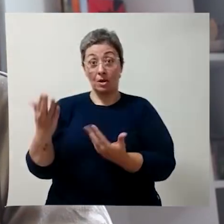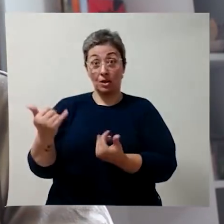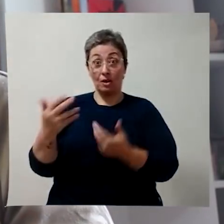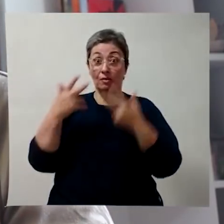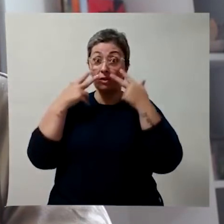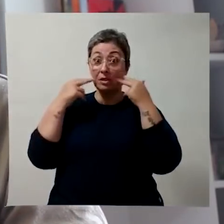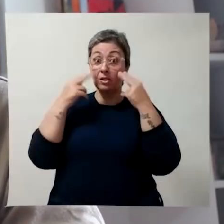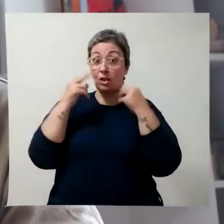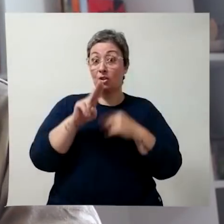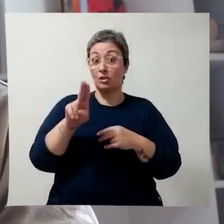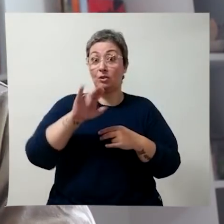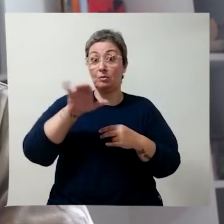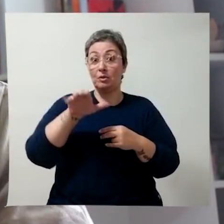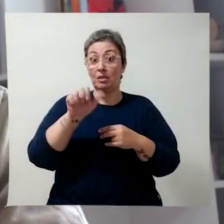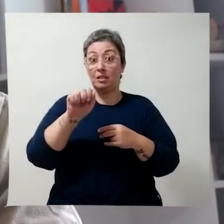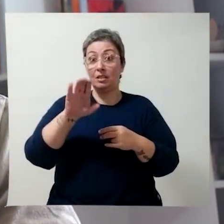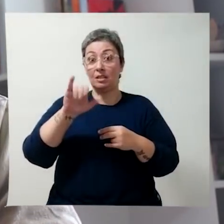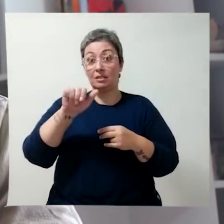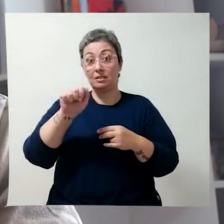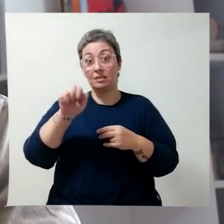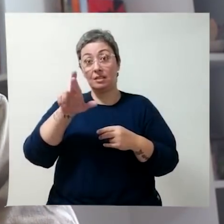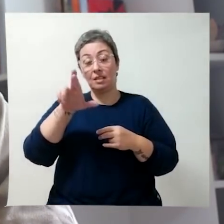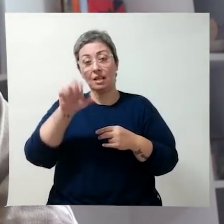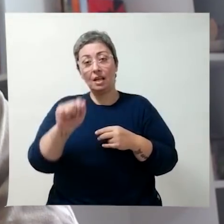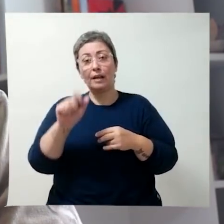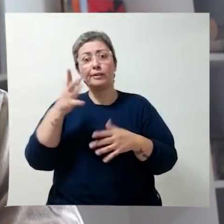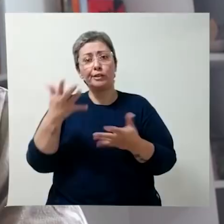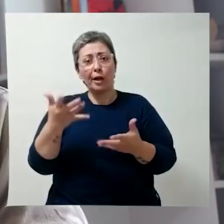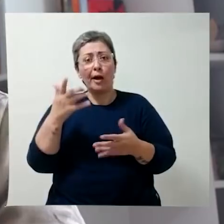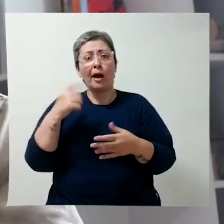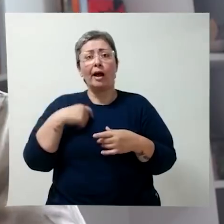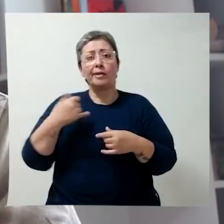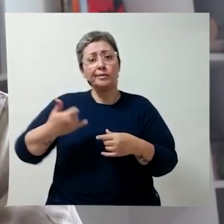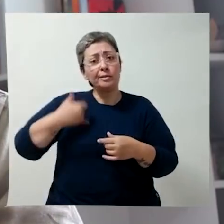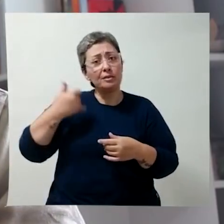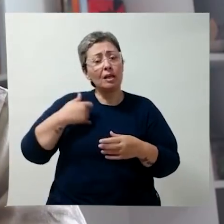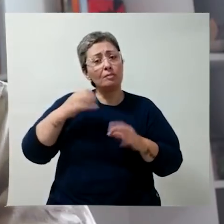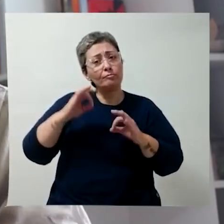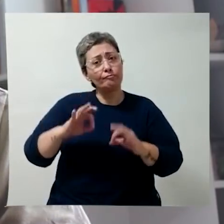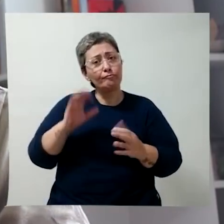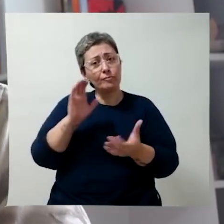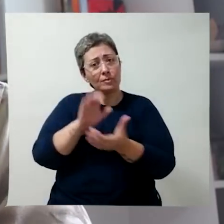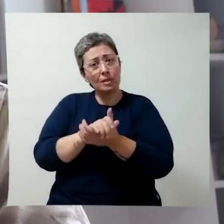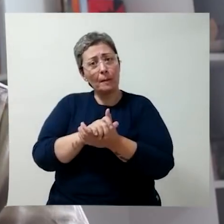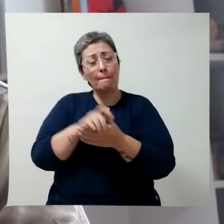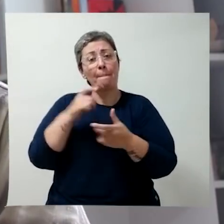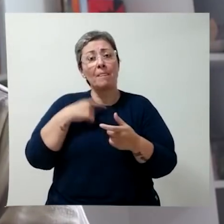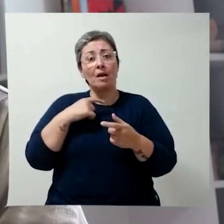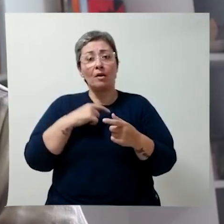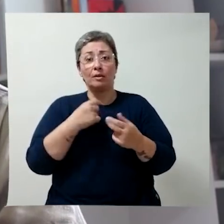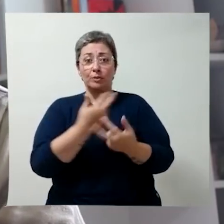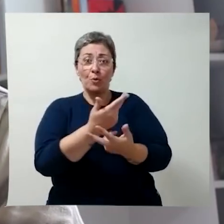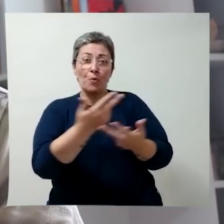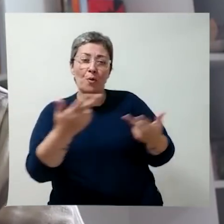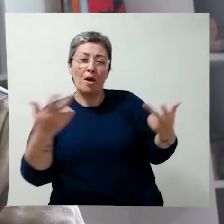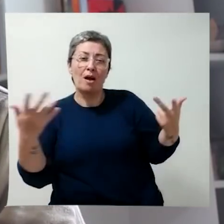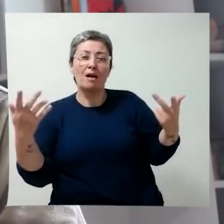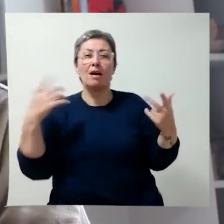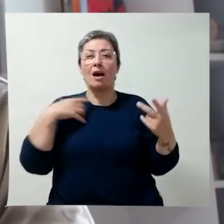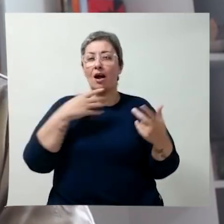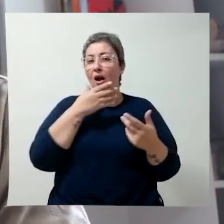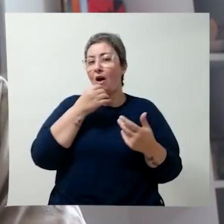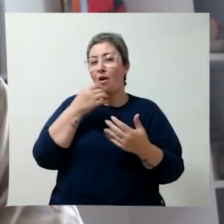chamada Jaciara. Jaciara já estava no tempo de se casar e vários rapazes queriam se casar com a